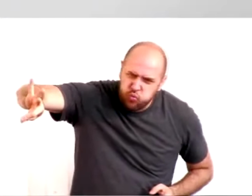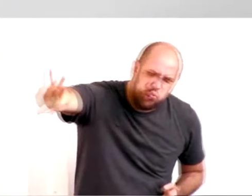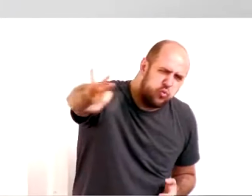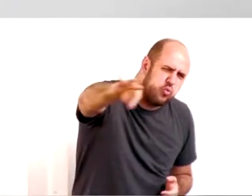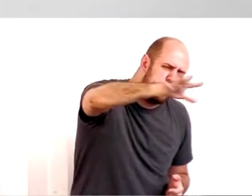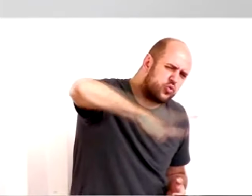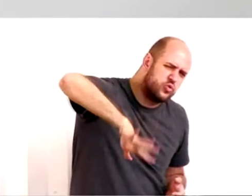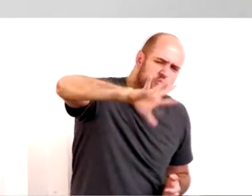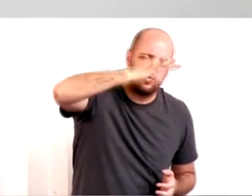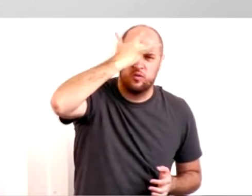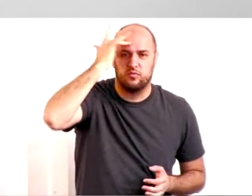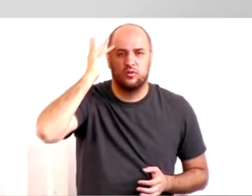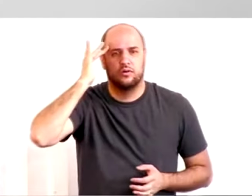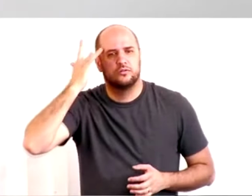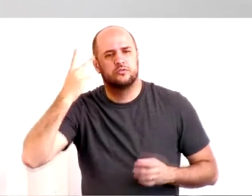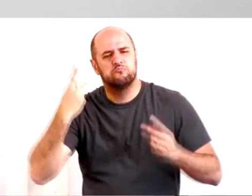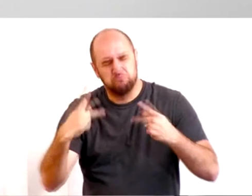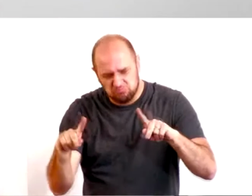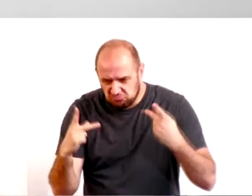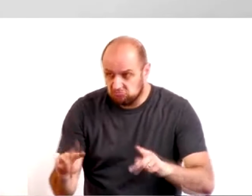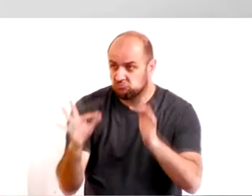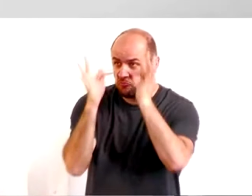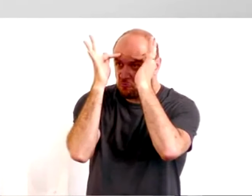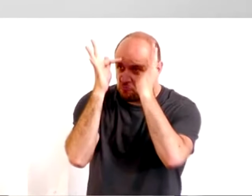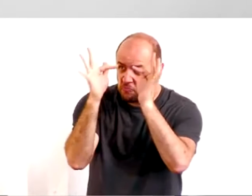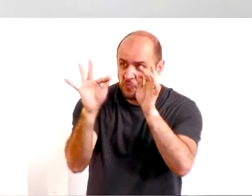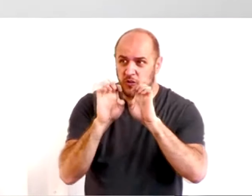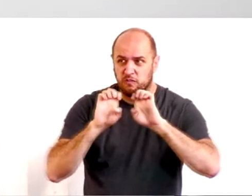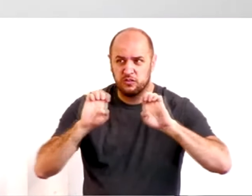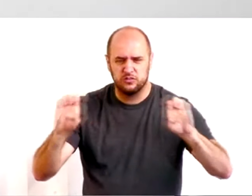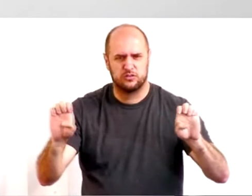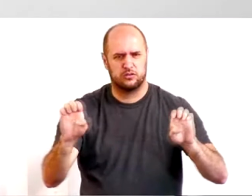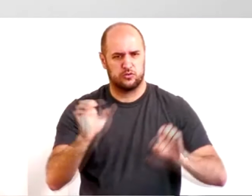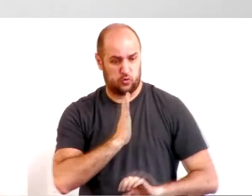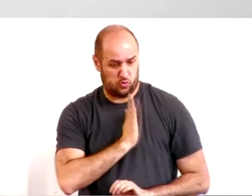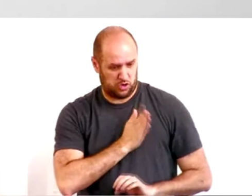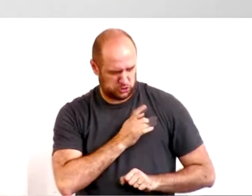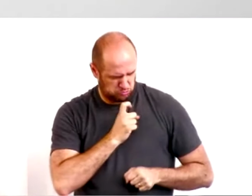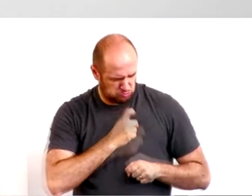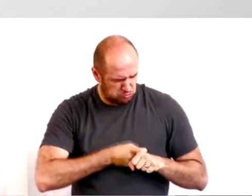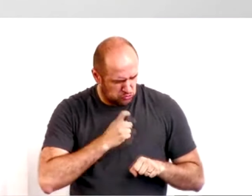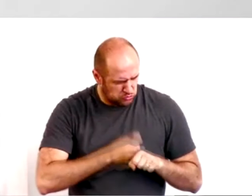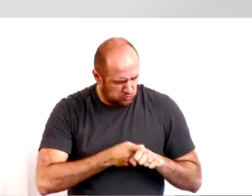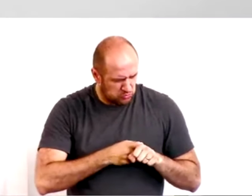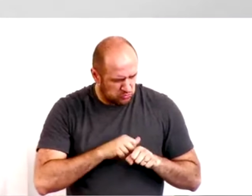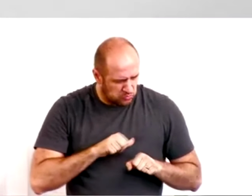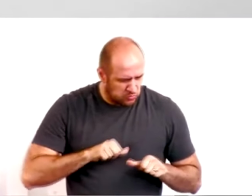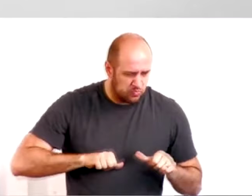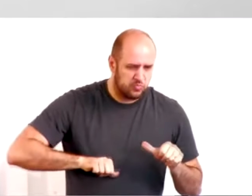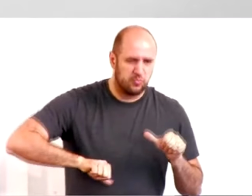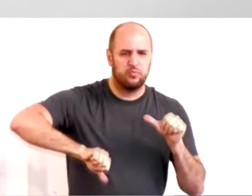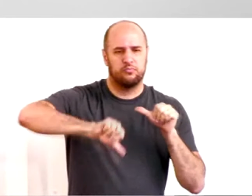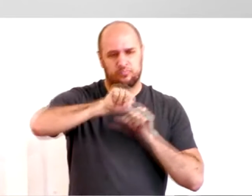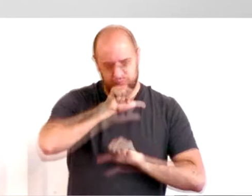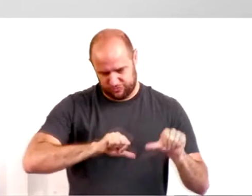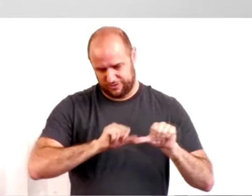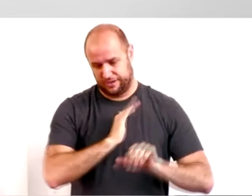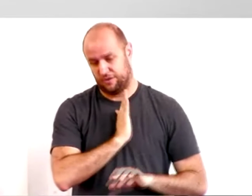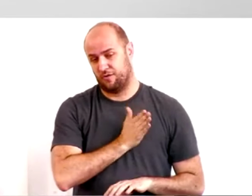da pregação fiel do Evangelho, e corações de pedra são transformados em